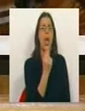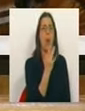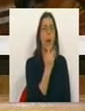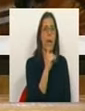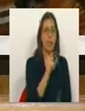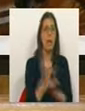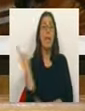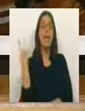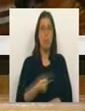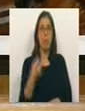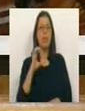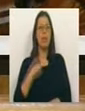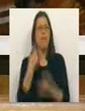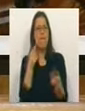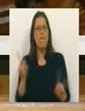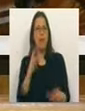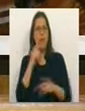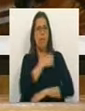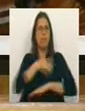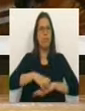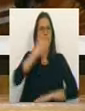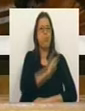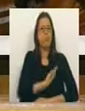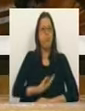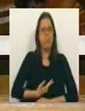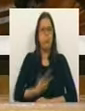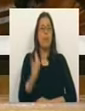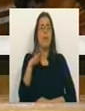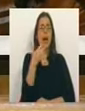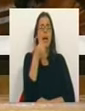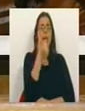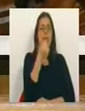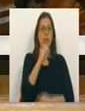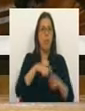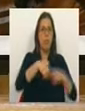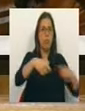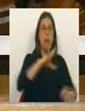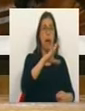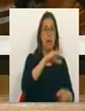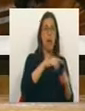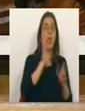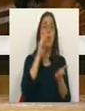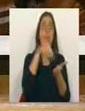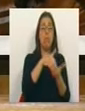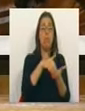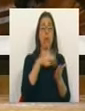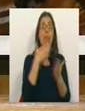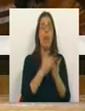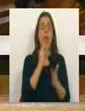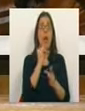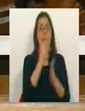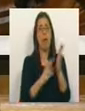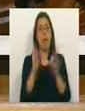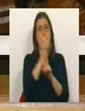do PCP sobre a reavaliação de prédios rústicos com mais de 50 hectares, cujo resultado será um aumento de